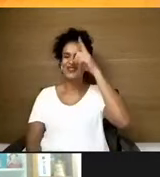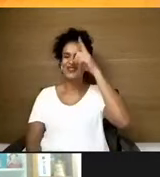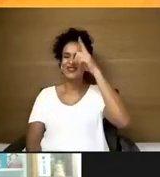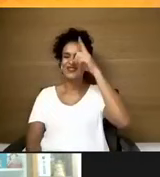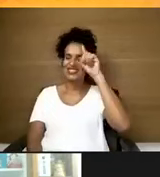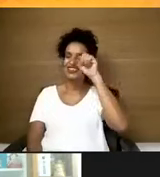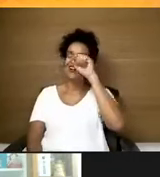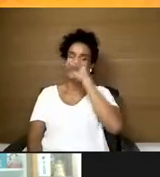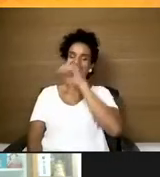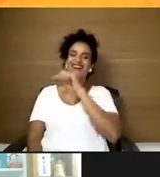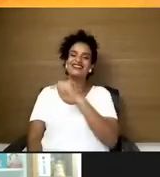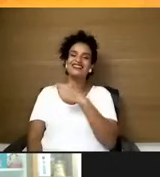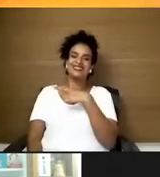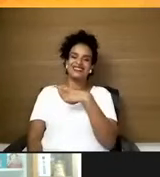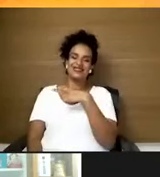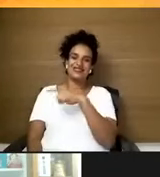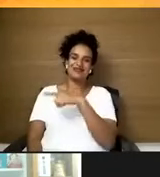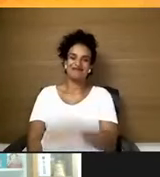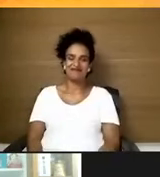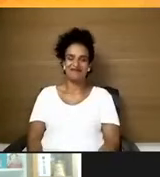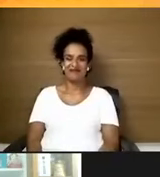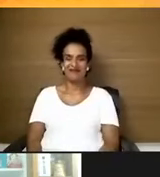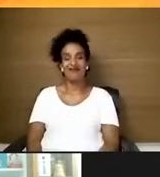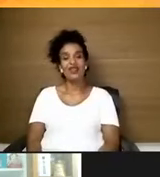por dentro. Eu acho que...